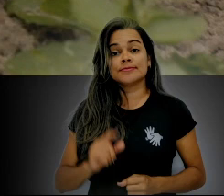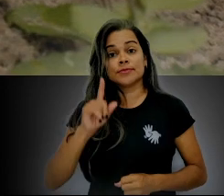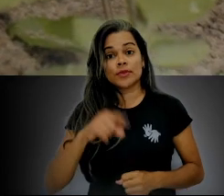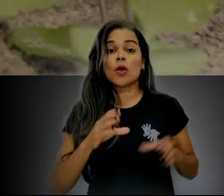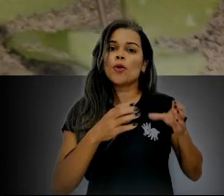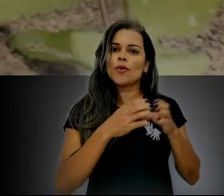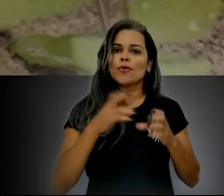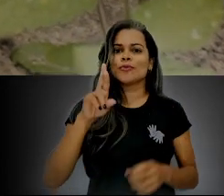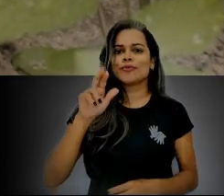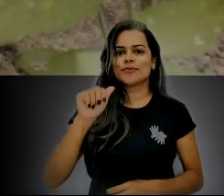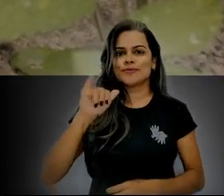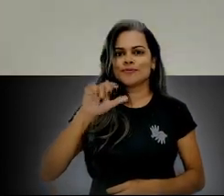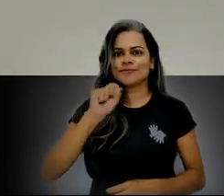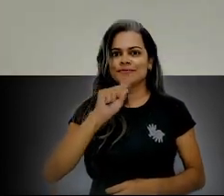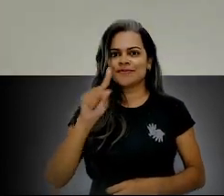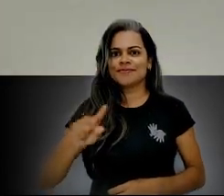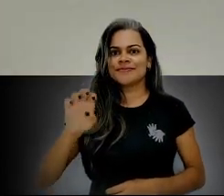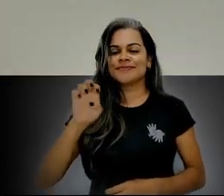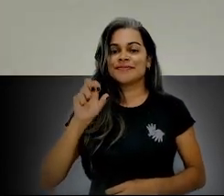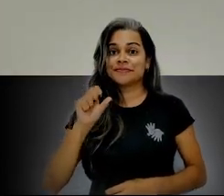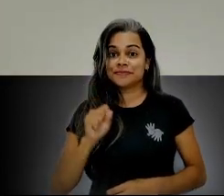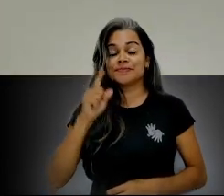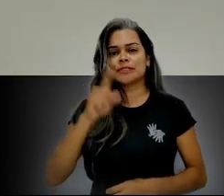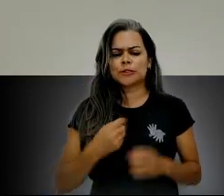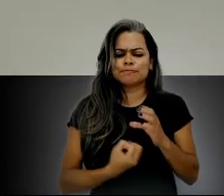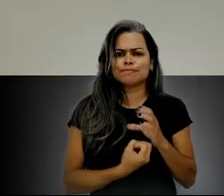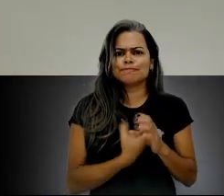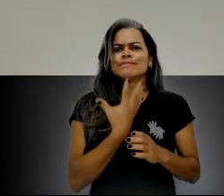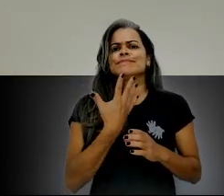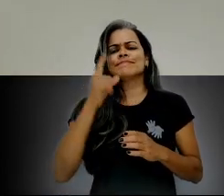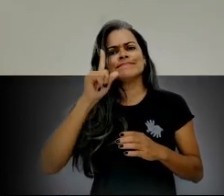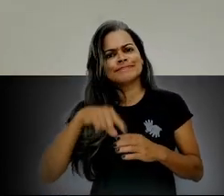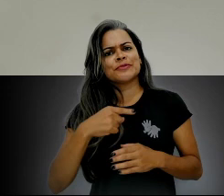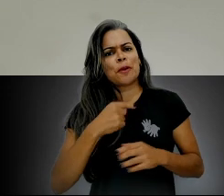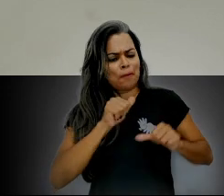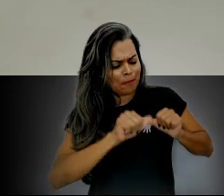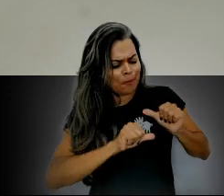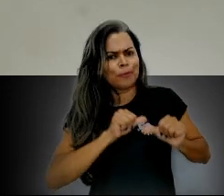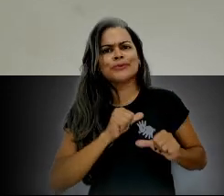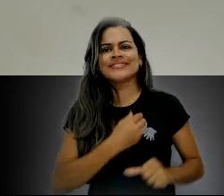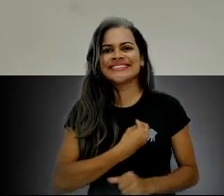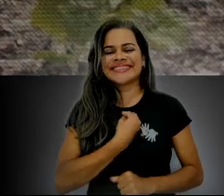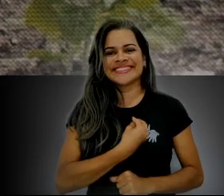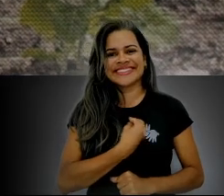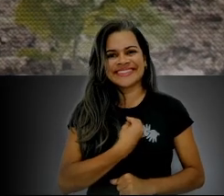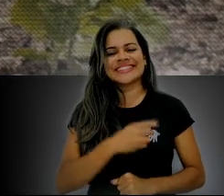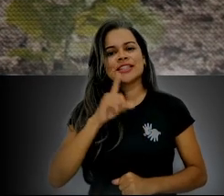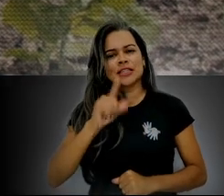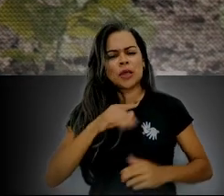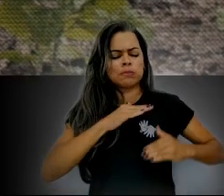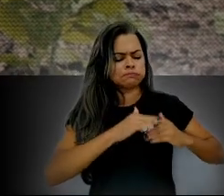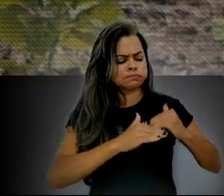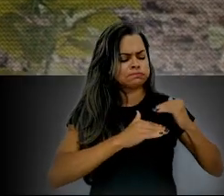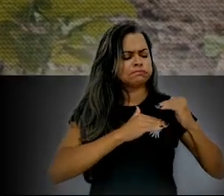tão grupo raízes ele surgiu se na nossa vida é para transformar e